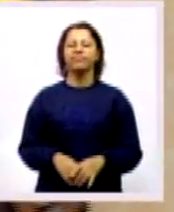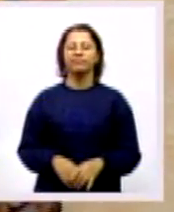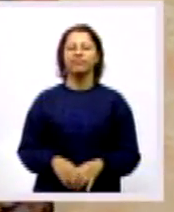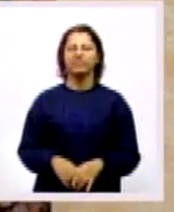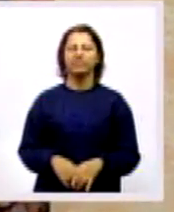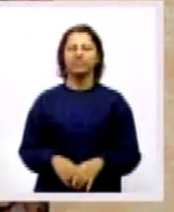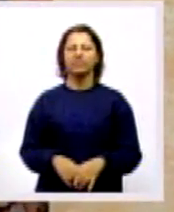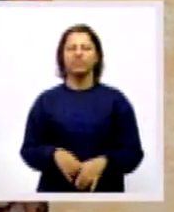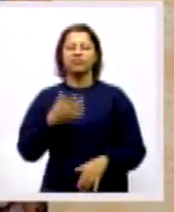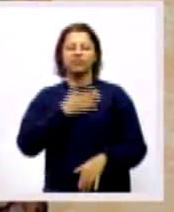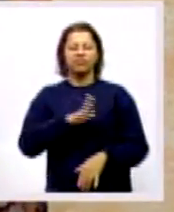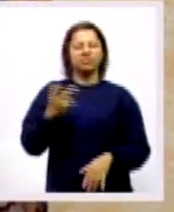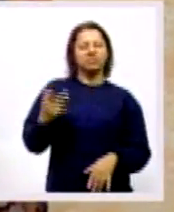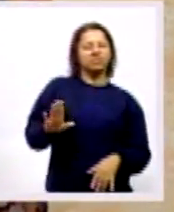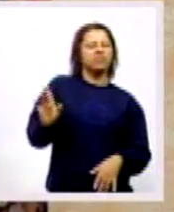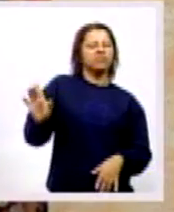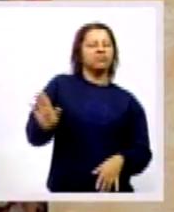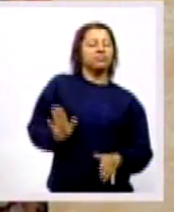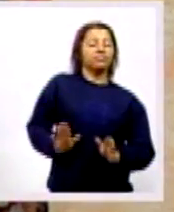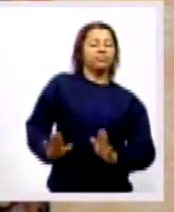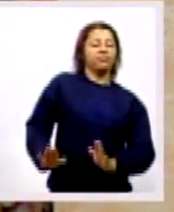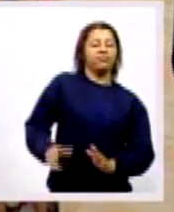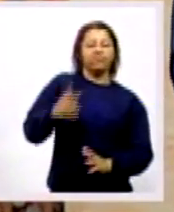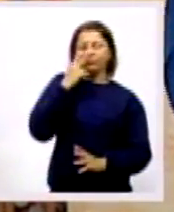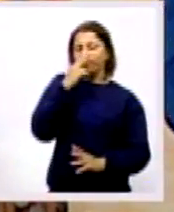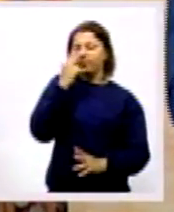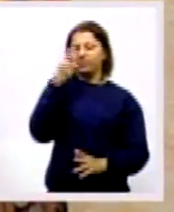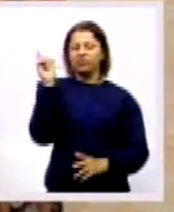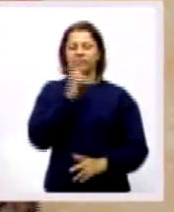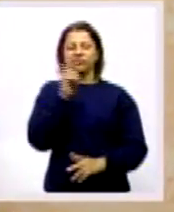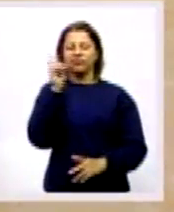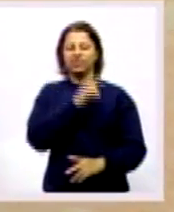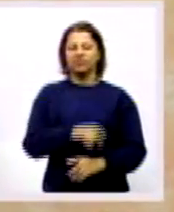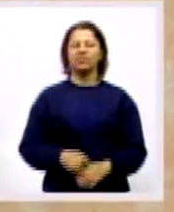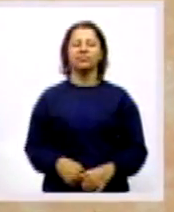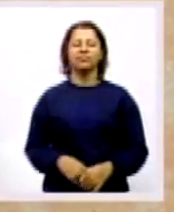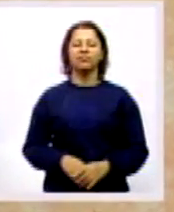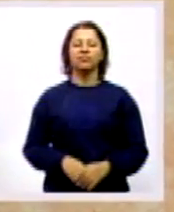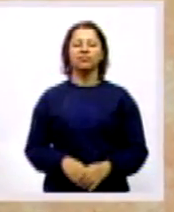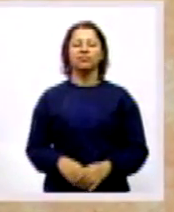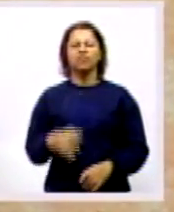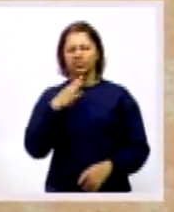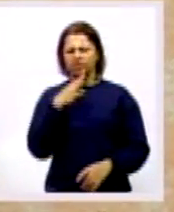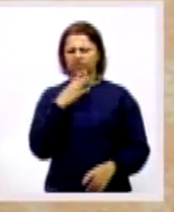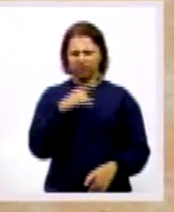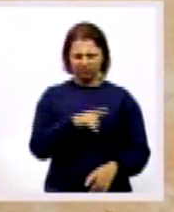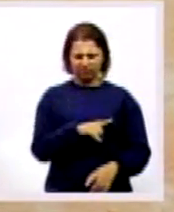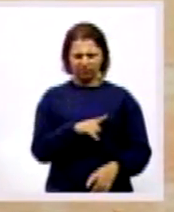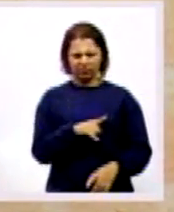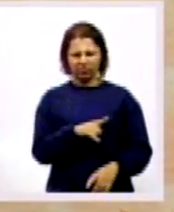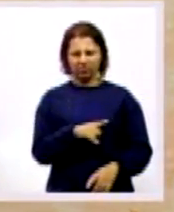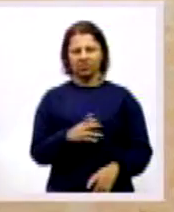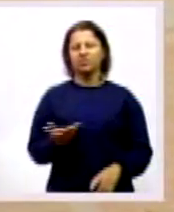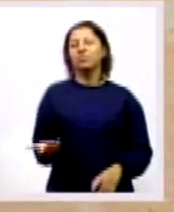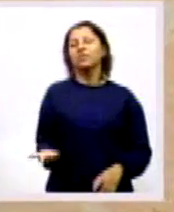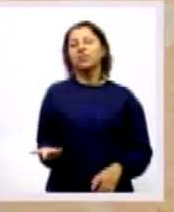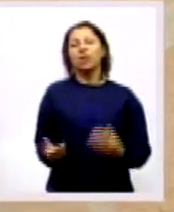Não gostei dessa mulher, não. Aparece mentirosa. Nem te conhece.